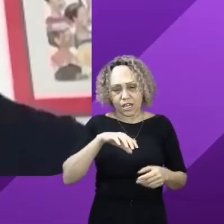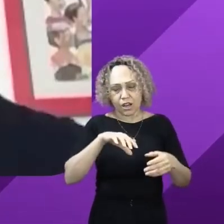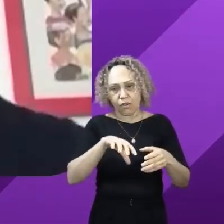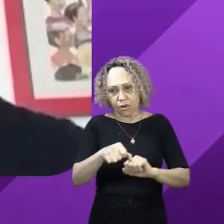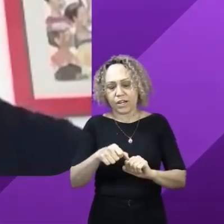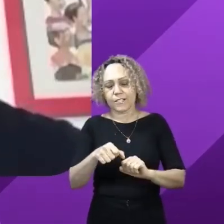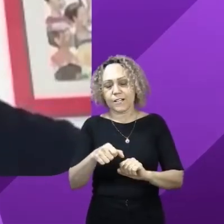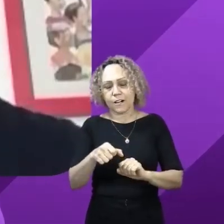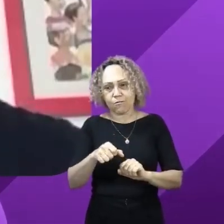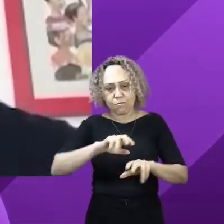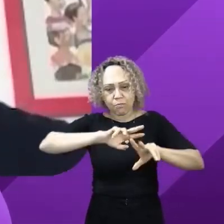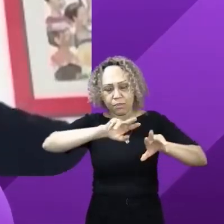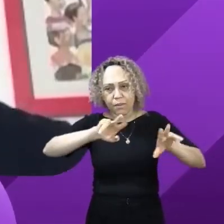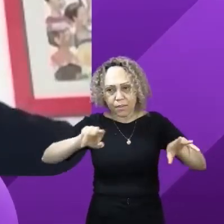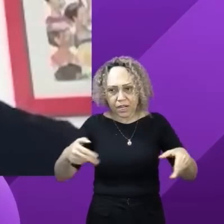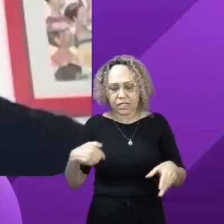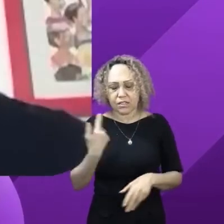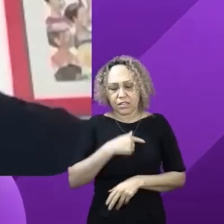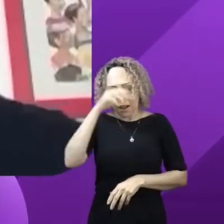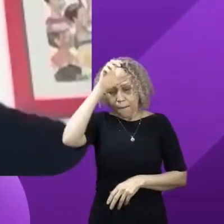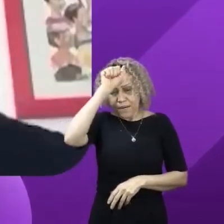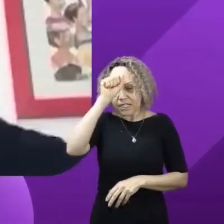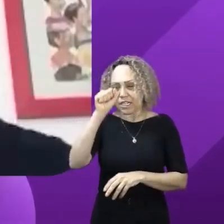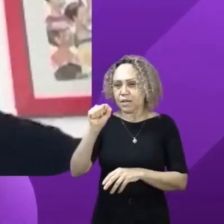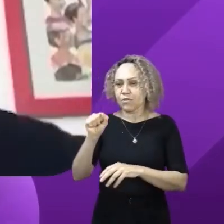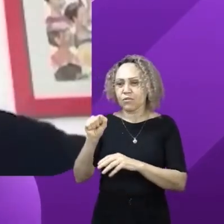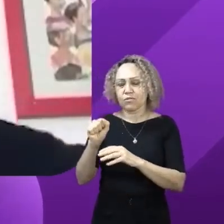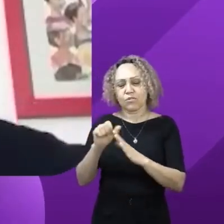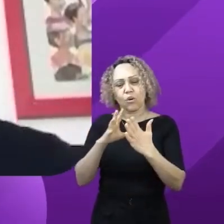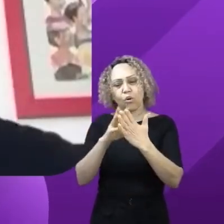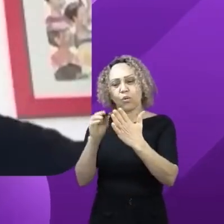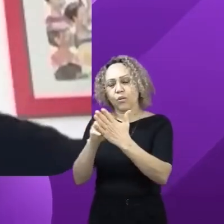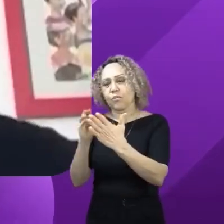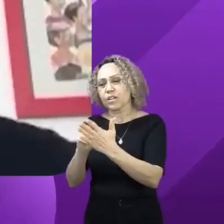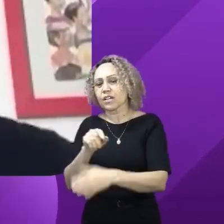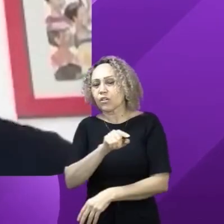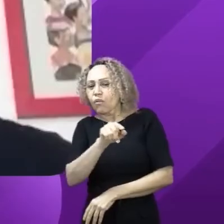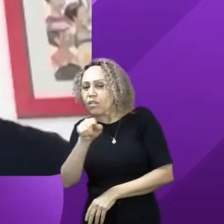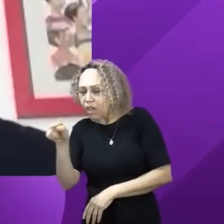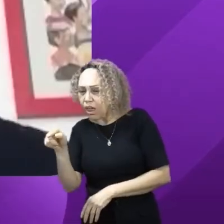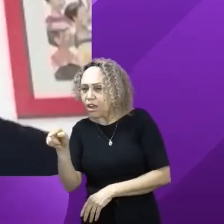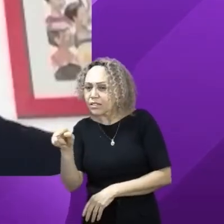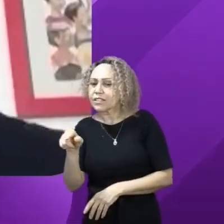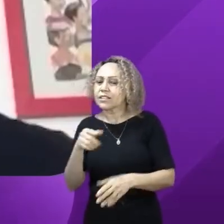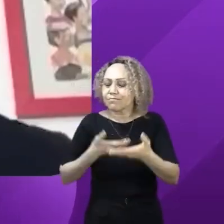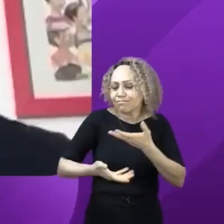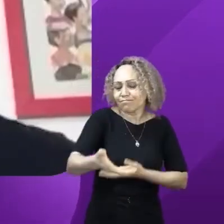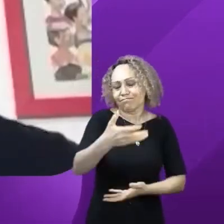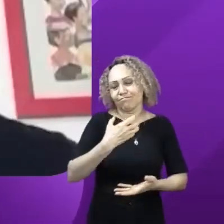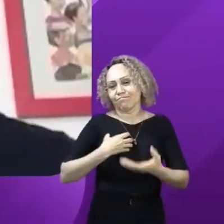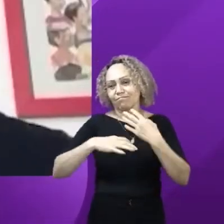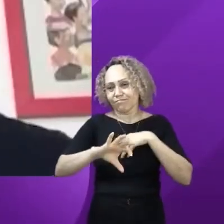pouco mais com cada dia, cada uma de vocês, e também vocês podem aprender cada dia um pouquinho mais com a nossa juventude, porque a